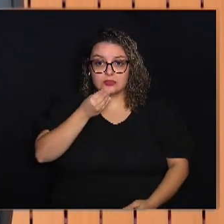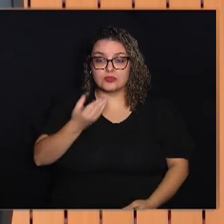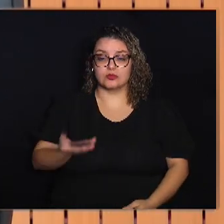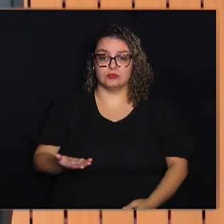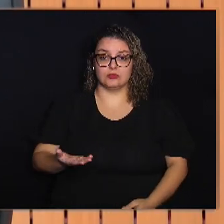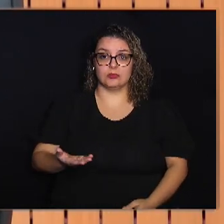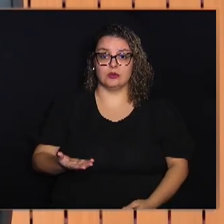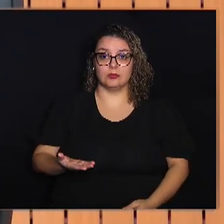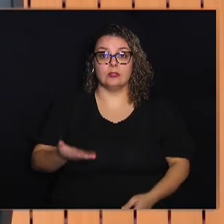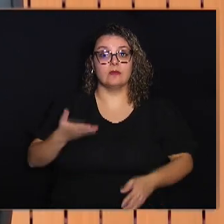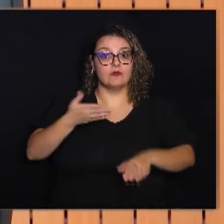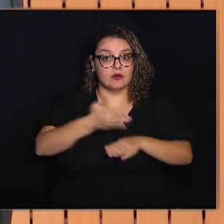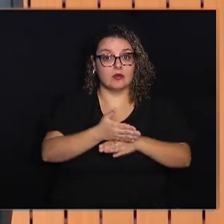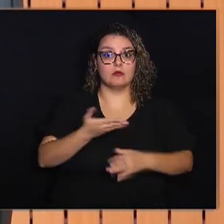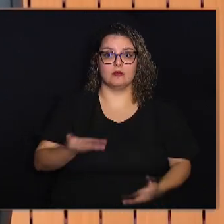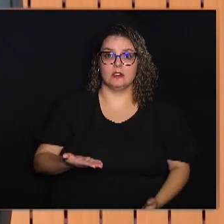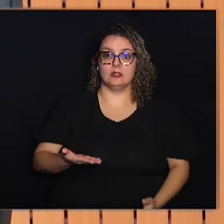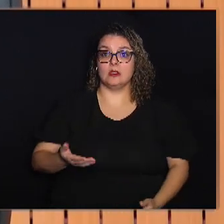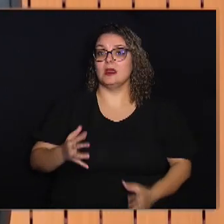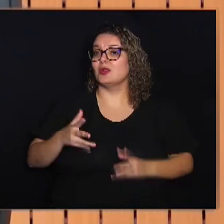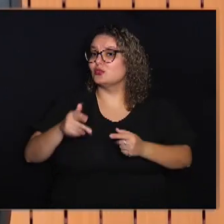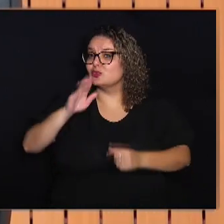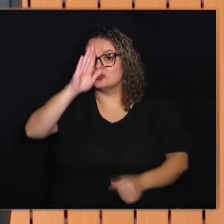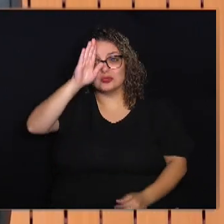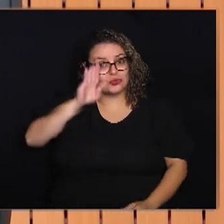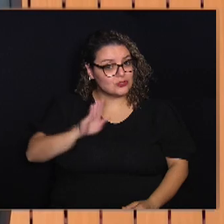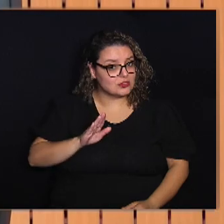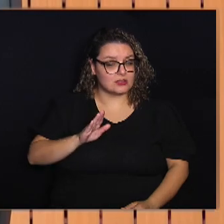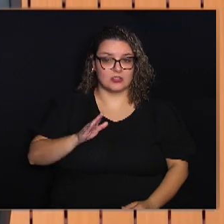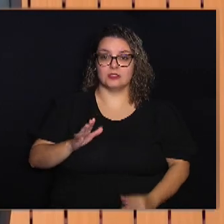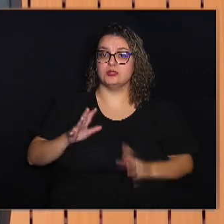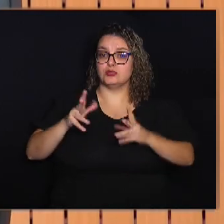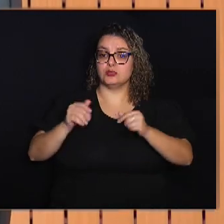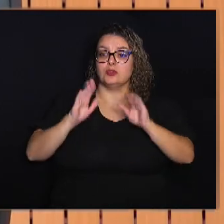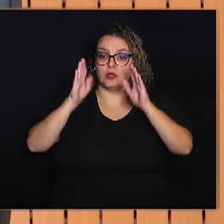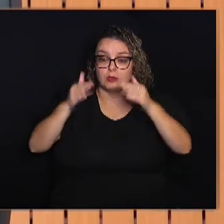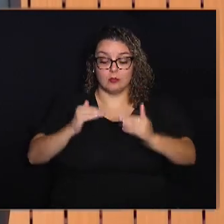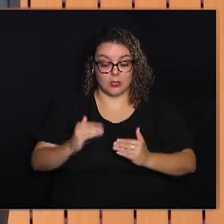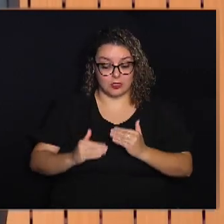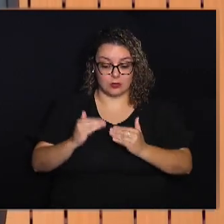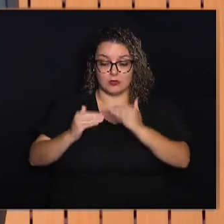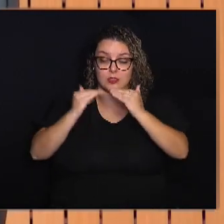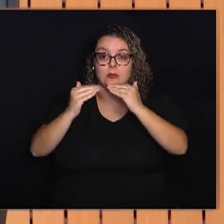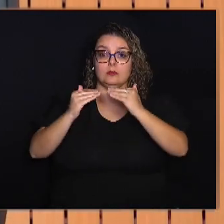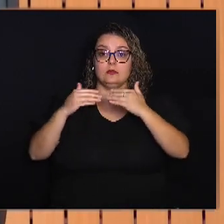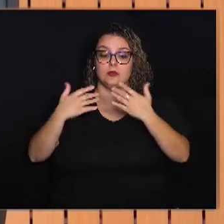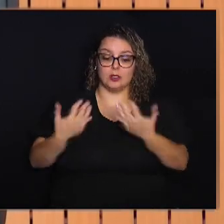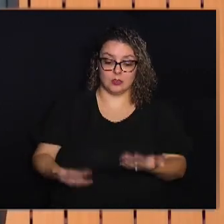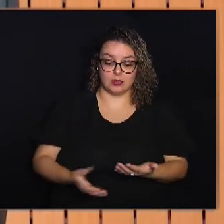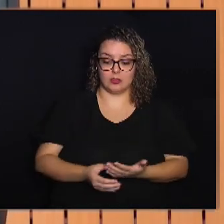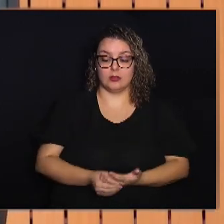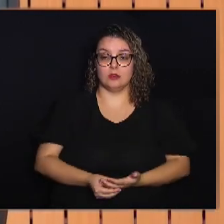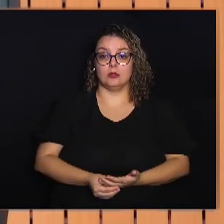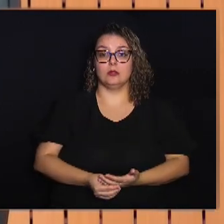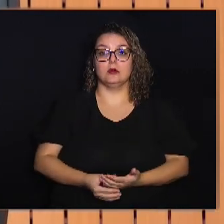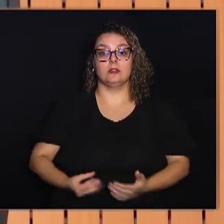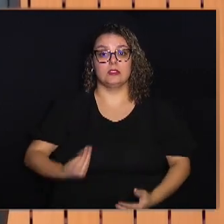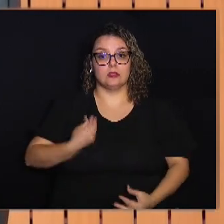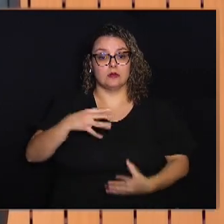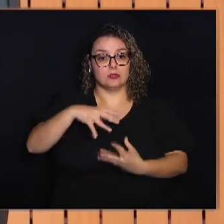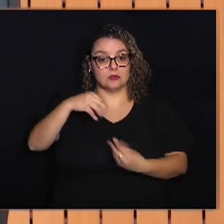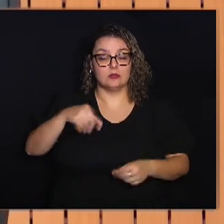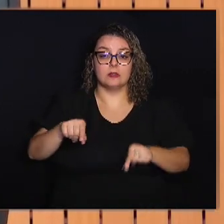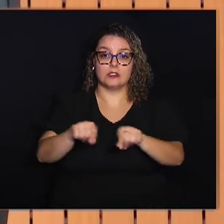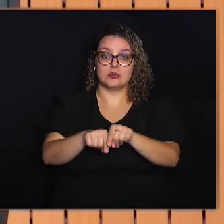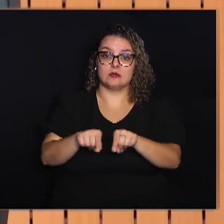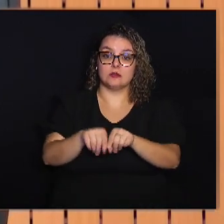custo algum. Que bacana. Sabe? Né? É tudo voltado para que você possa crescer, tanto na sua vida espiritual como